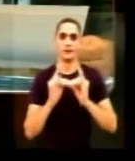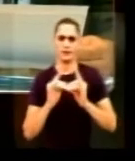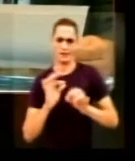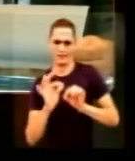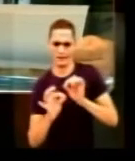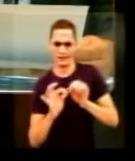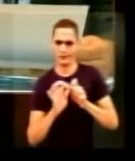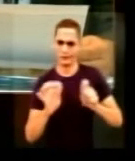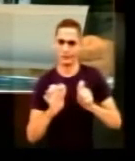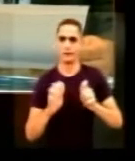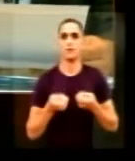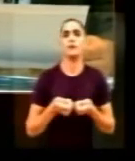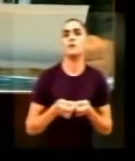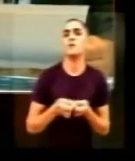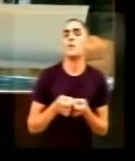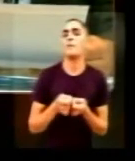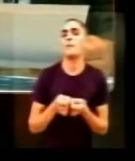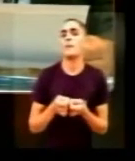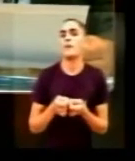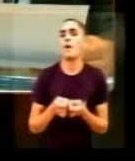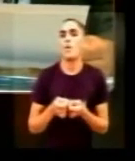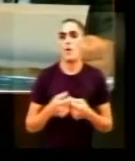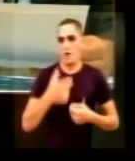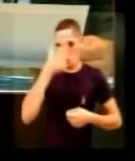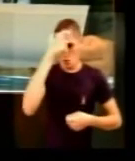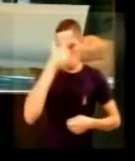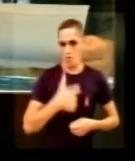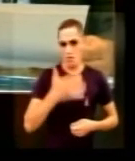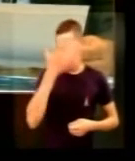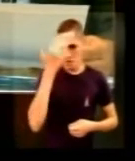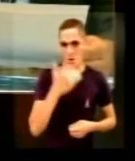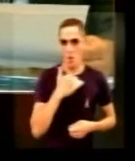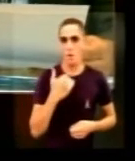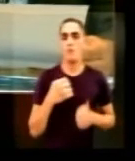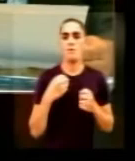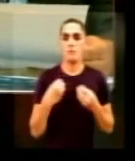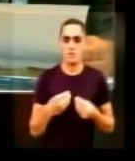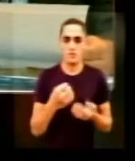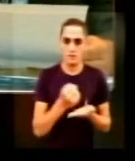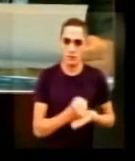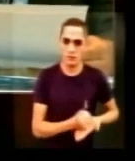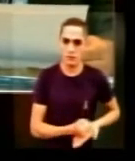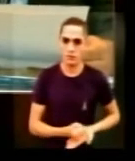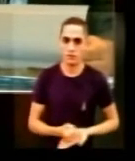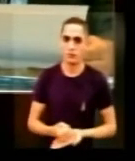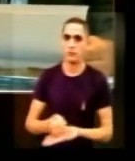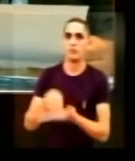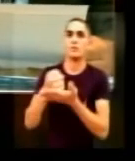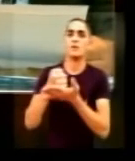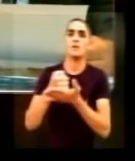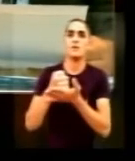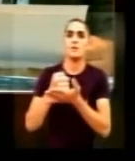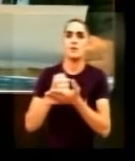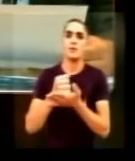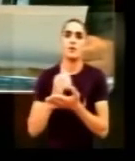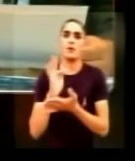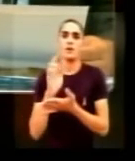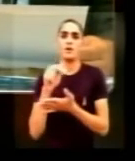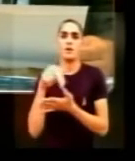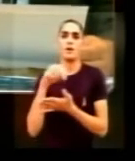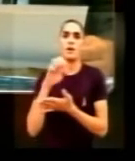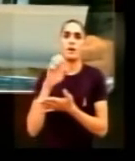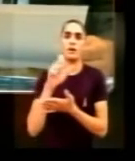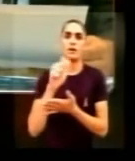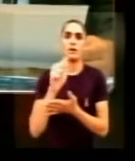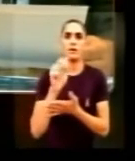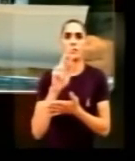entregue pelo hospital ao serviço funerário já higienizado e tamponado. É